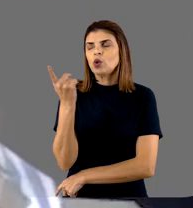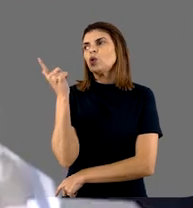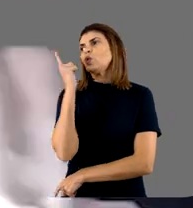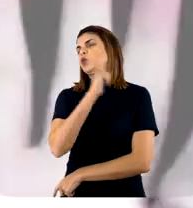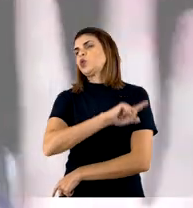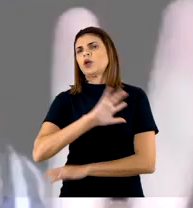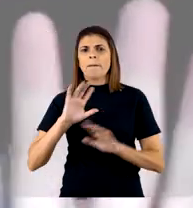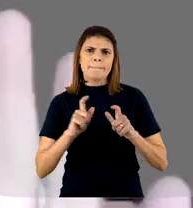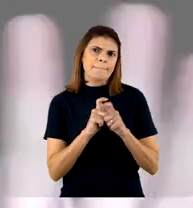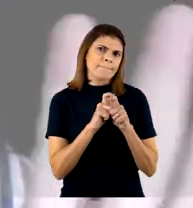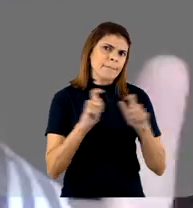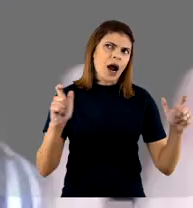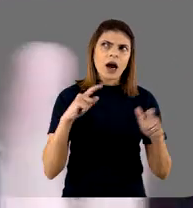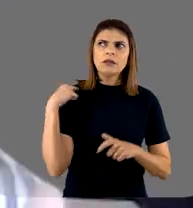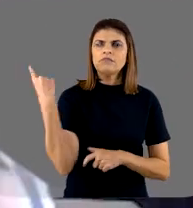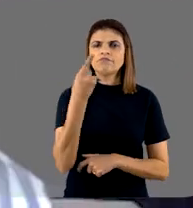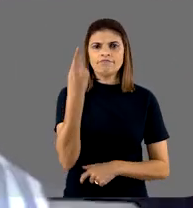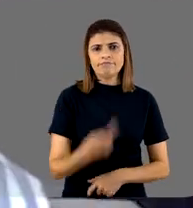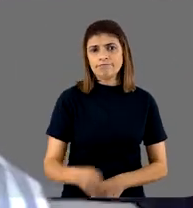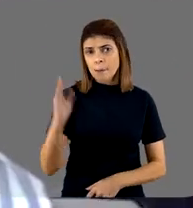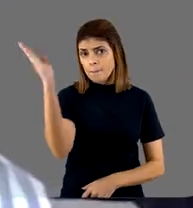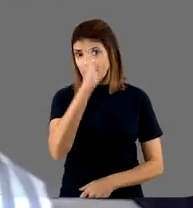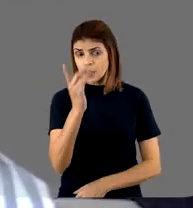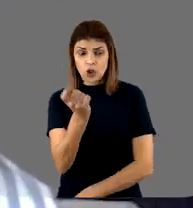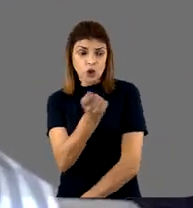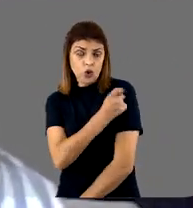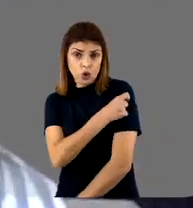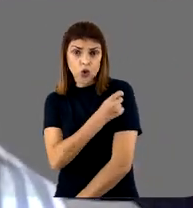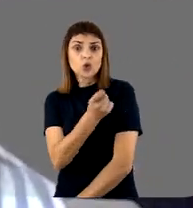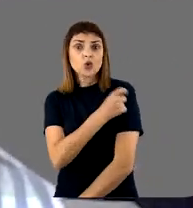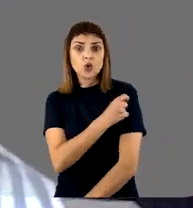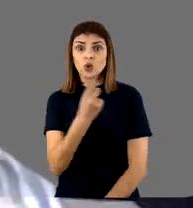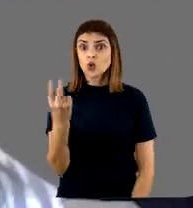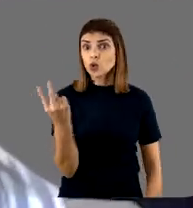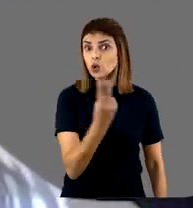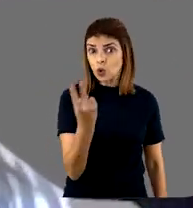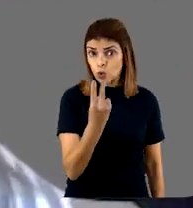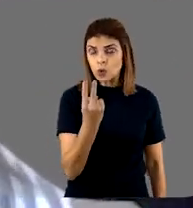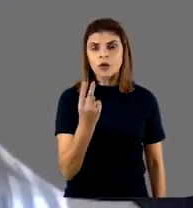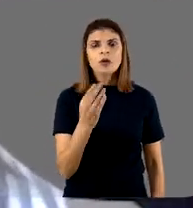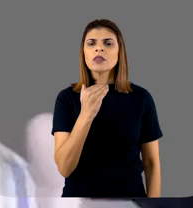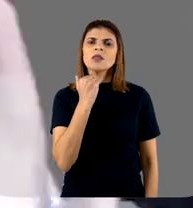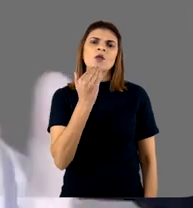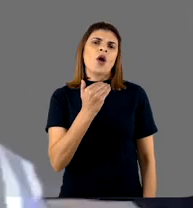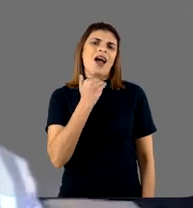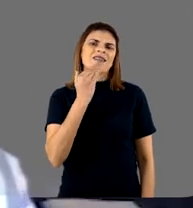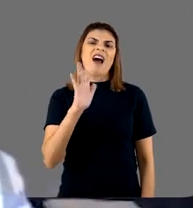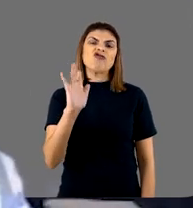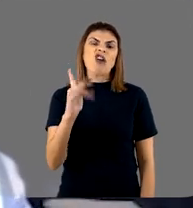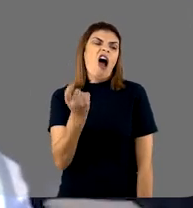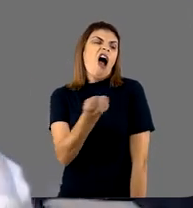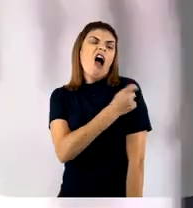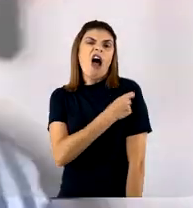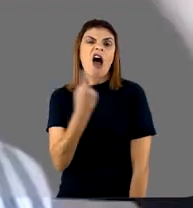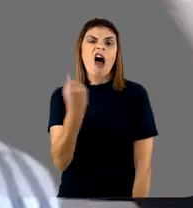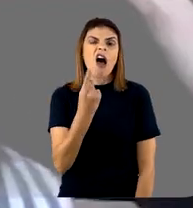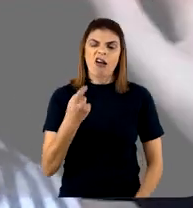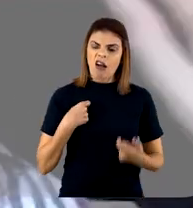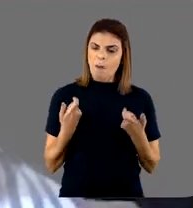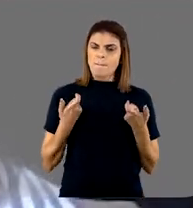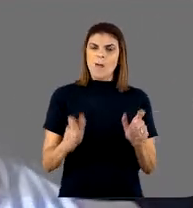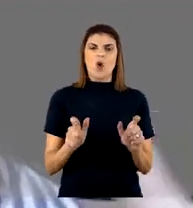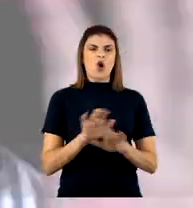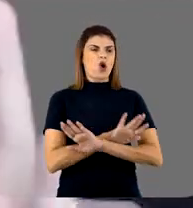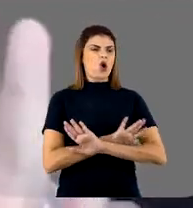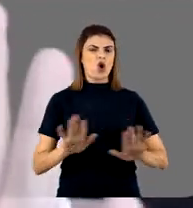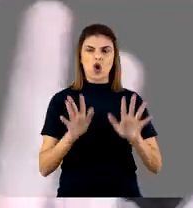né A grande maioria aí eu acho que todas as vacinas que estão no Brasil eh são de duas doses então não adianta fal Ah tomei a primeira